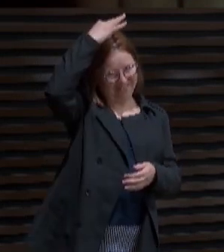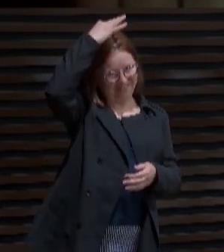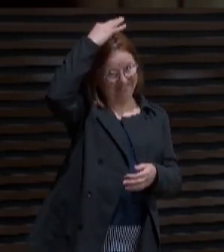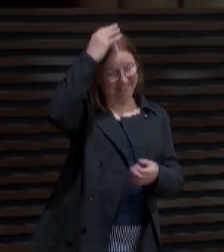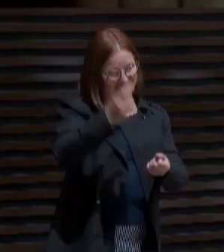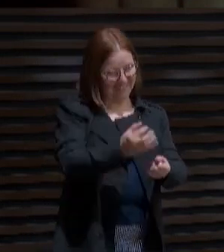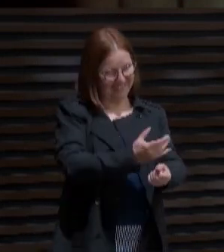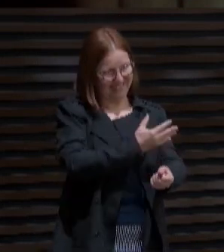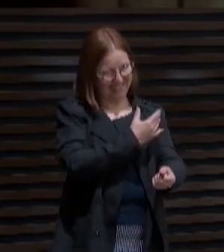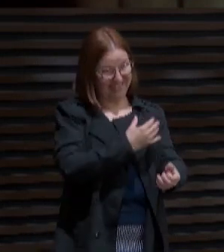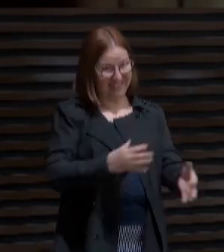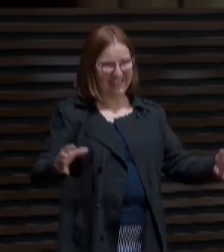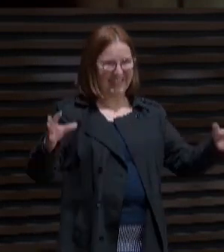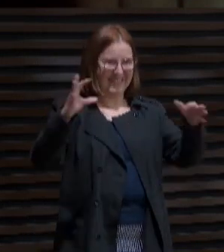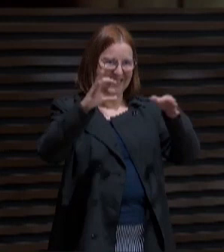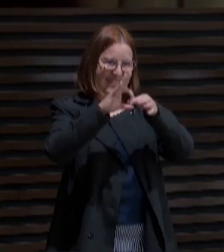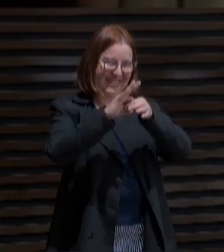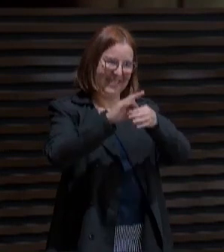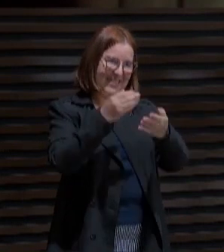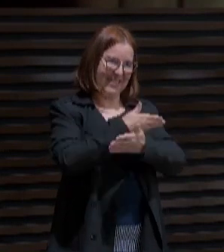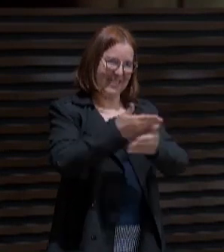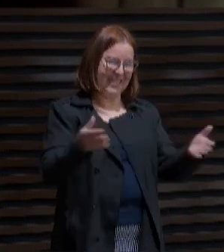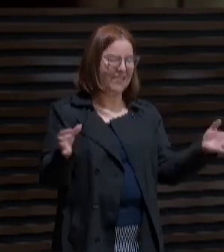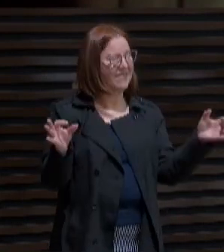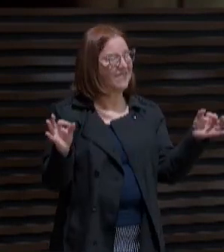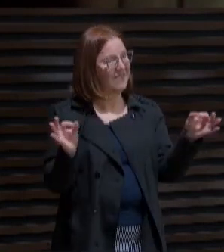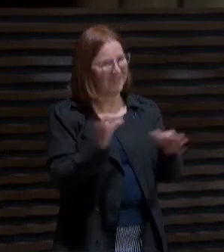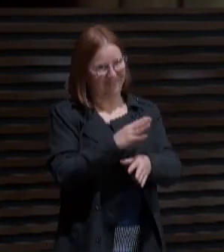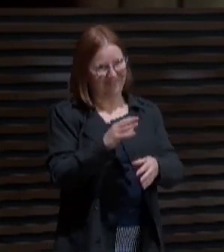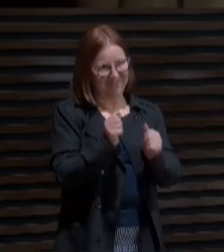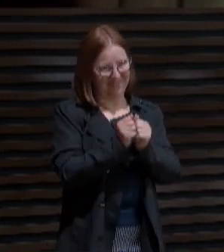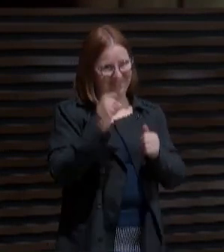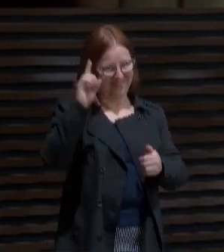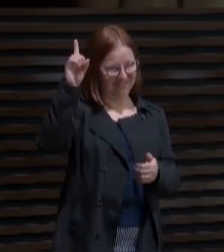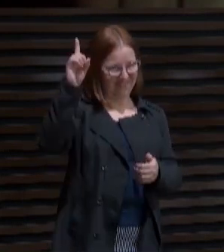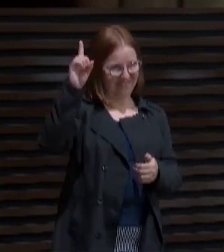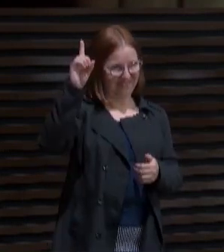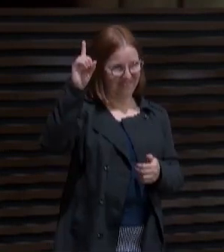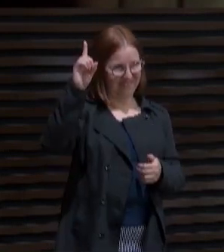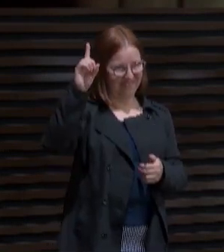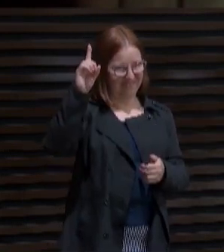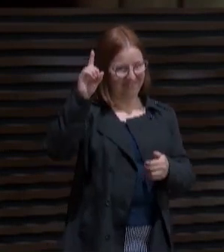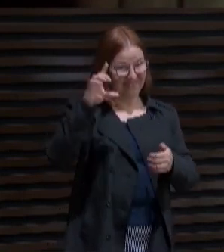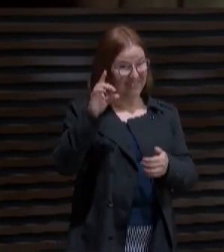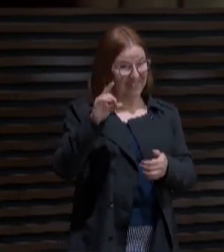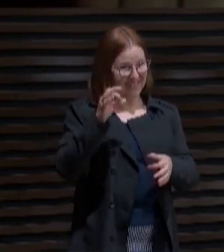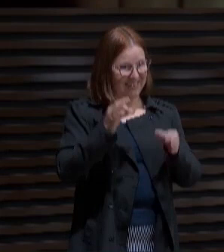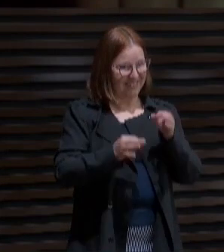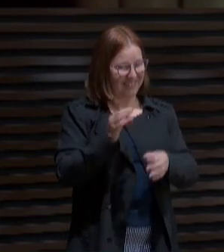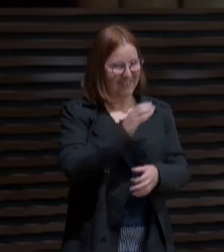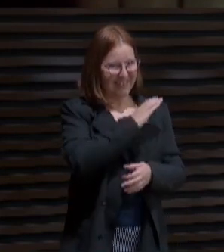emocional, reconciliando você plenamente com Deus. É só a justiça de